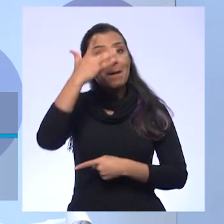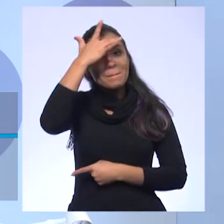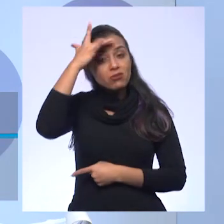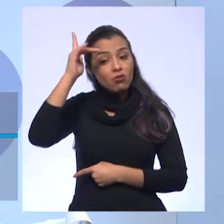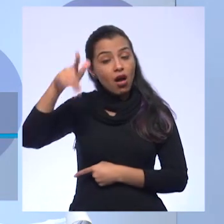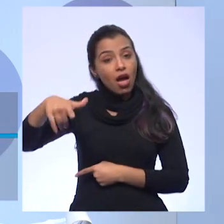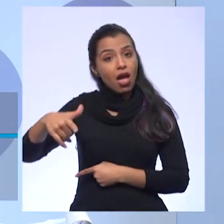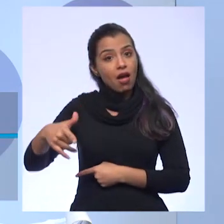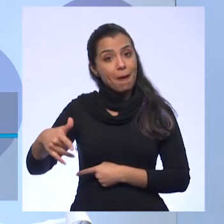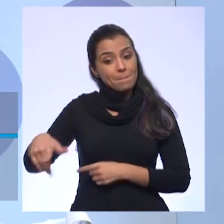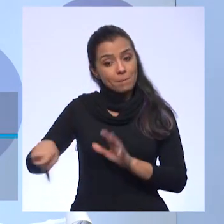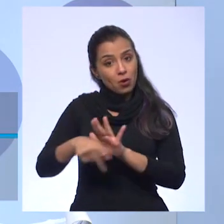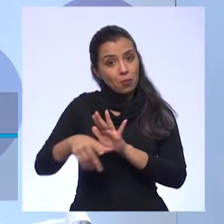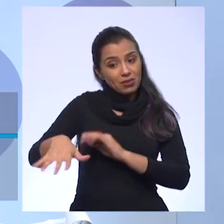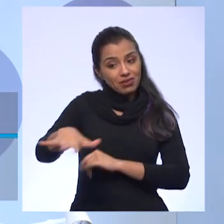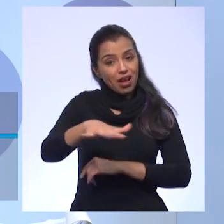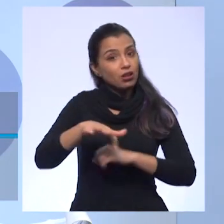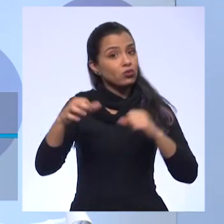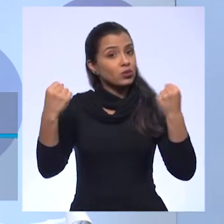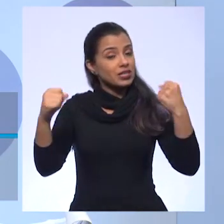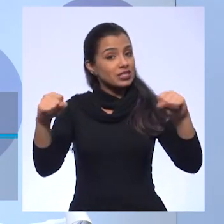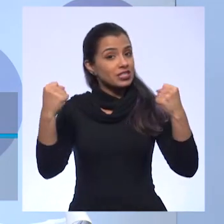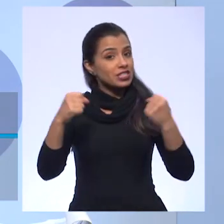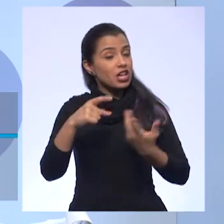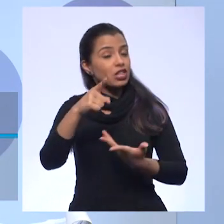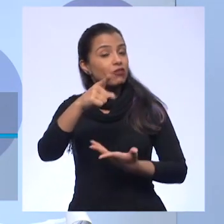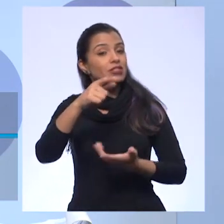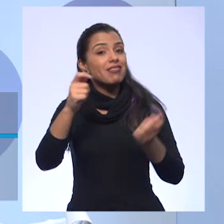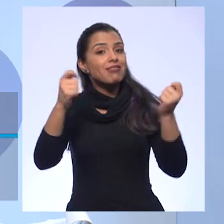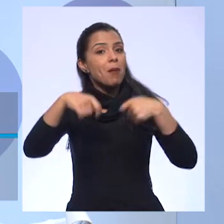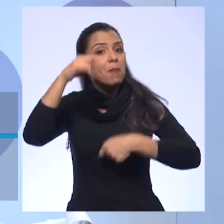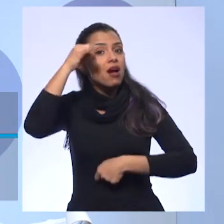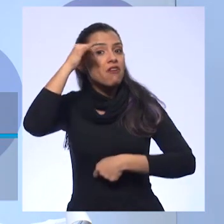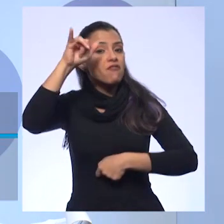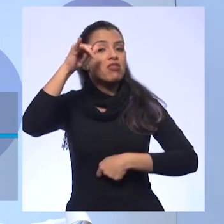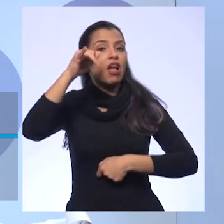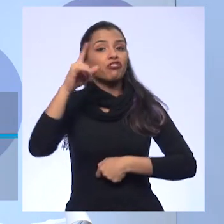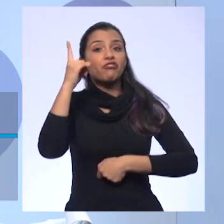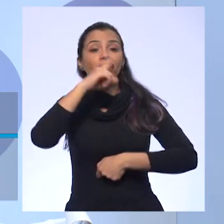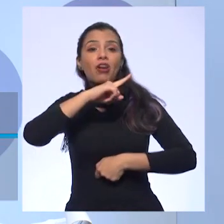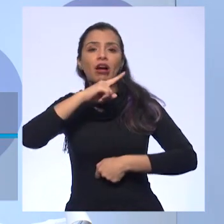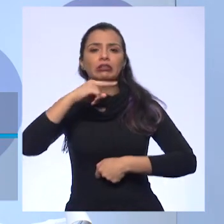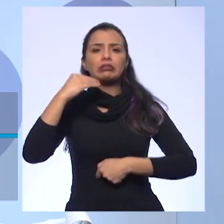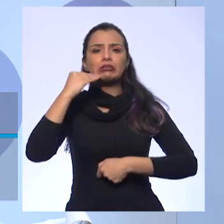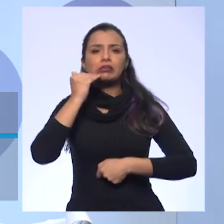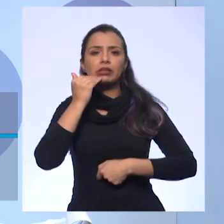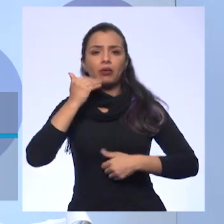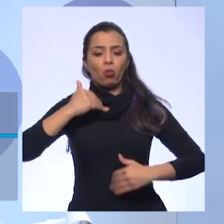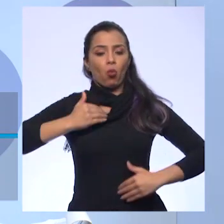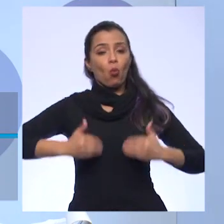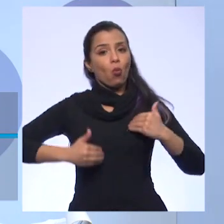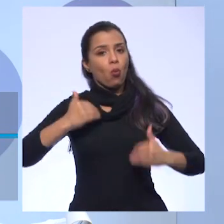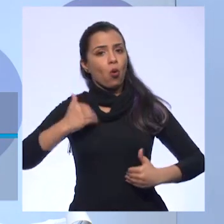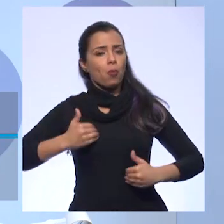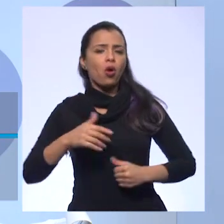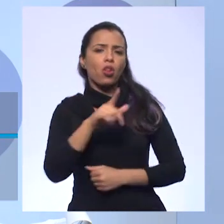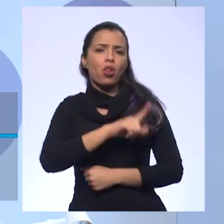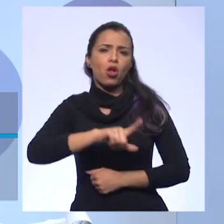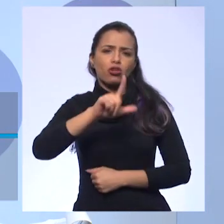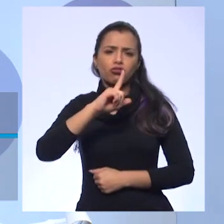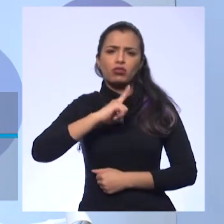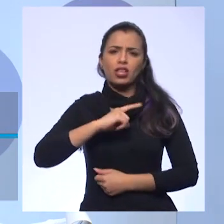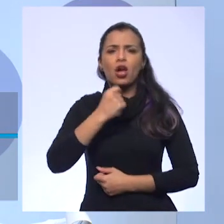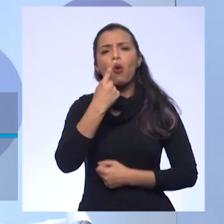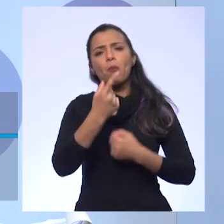saúde, o risco de você ter uma lesão é muito menor. Né? Não vou dizer que é 100% que você não vai ter, porque aí vai ter a ver com a